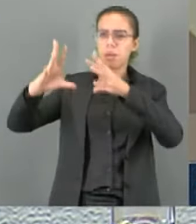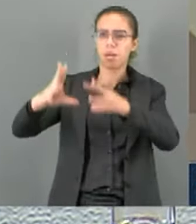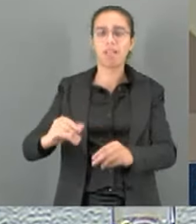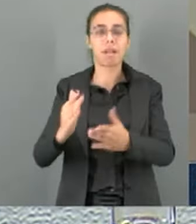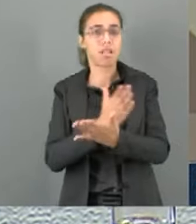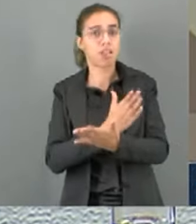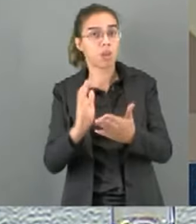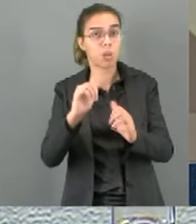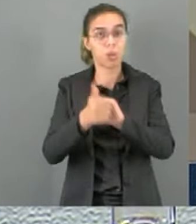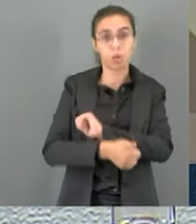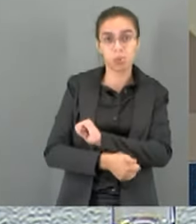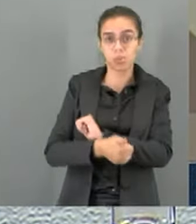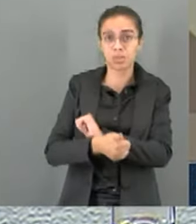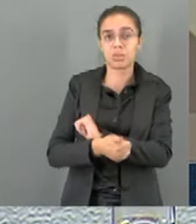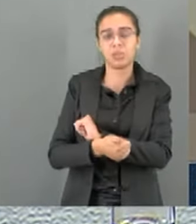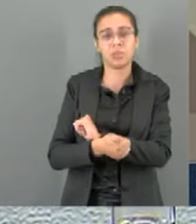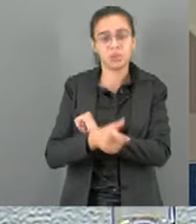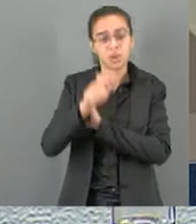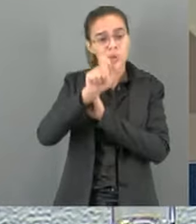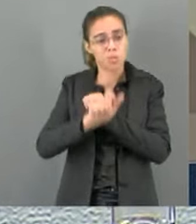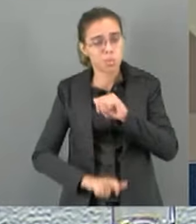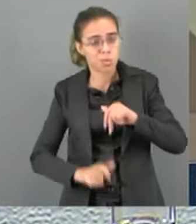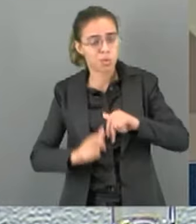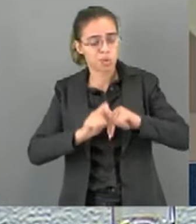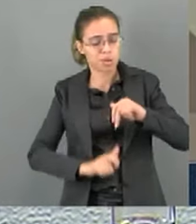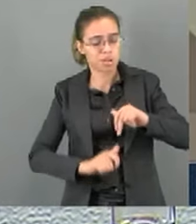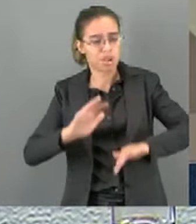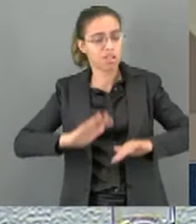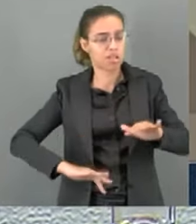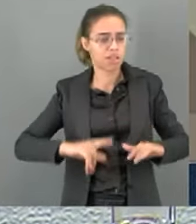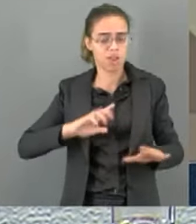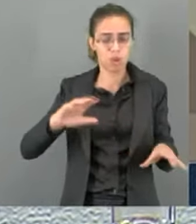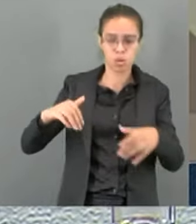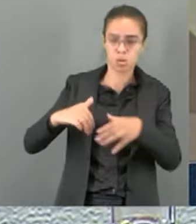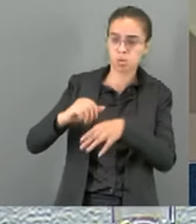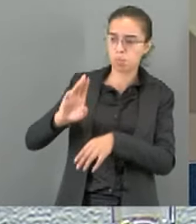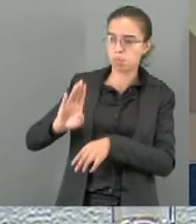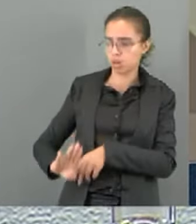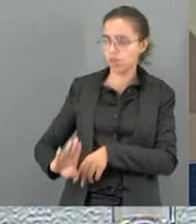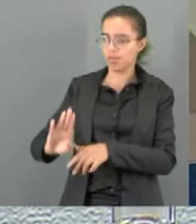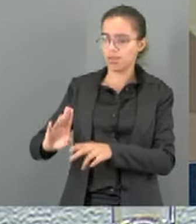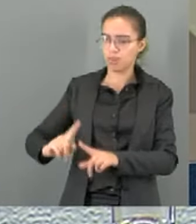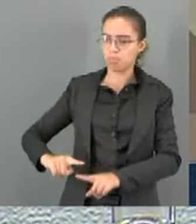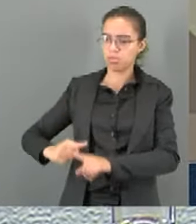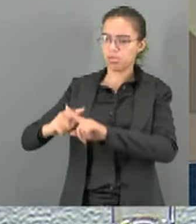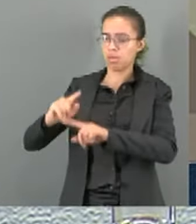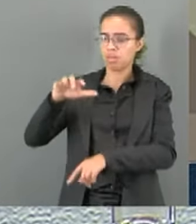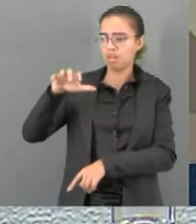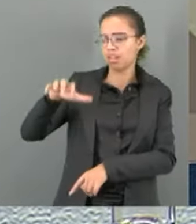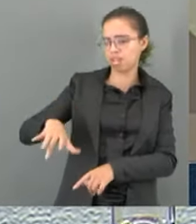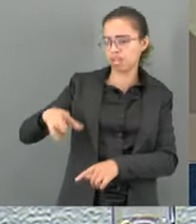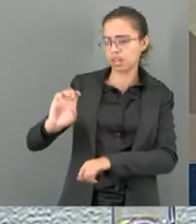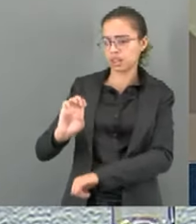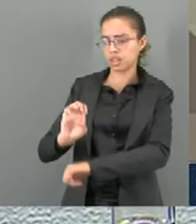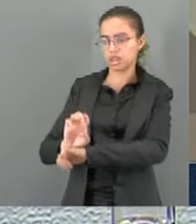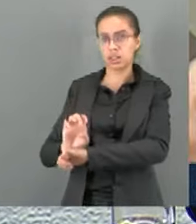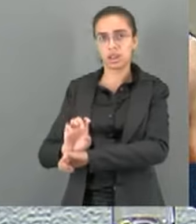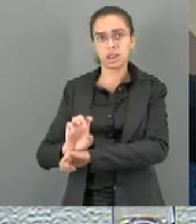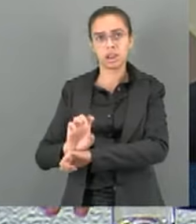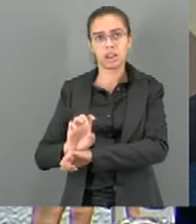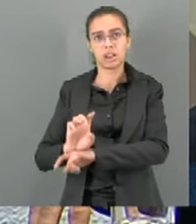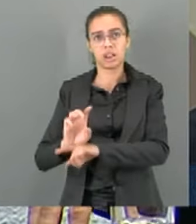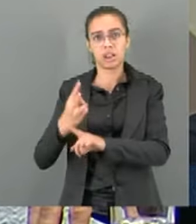às vezes, eles estão disputando, digamos assim, a Série B do campeonato regional de um determinado estado. 3 meses depois